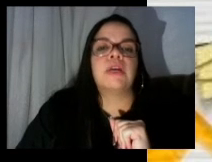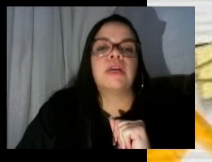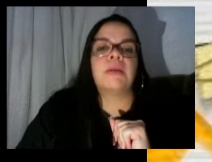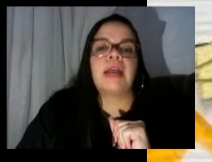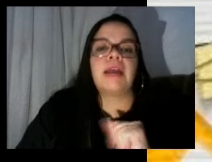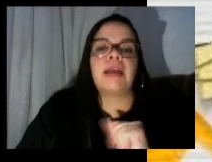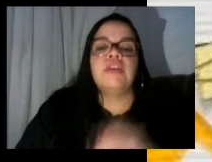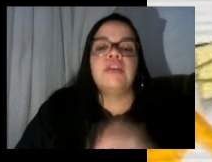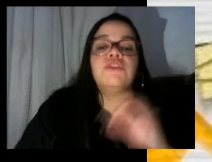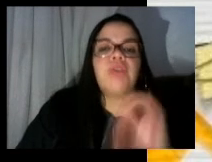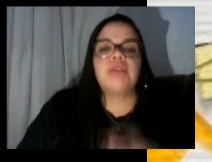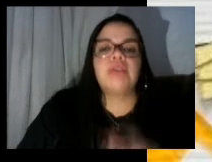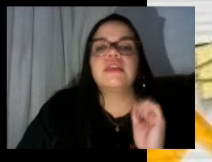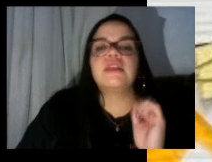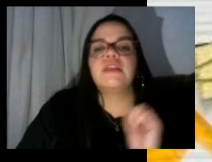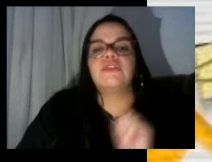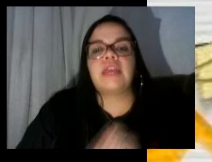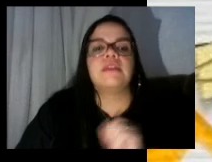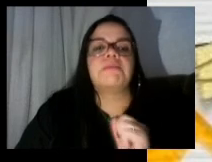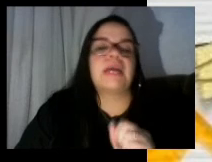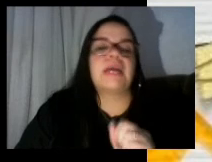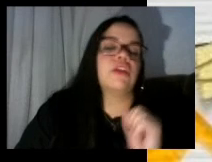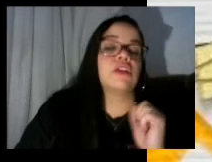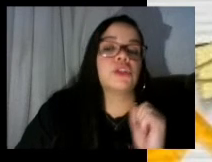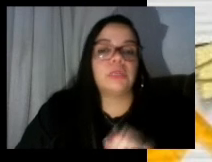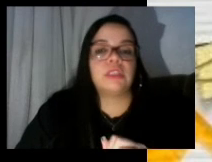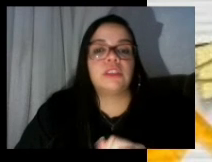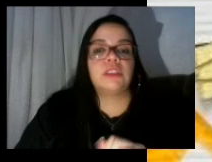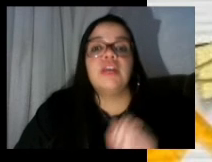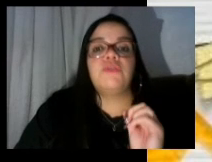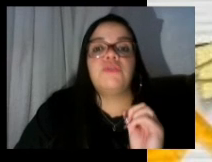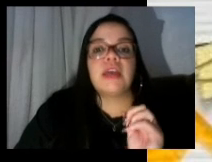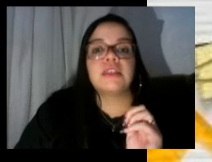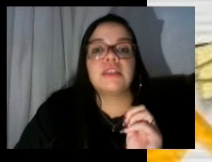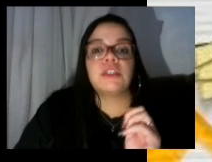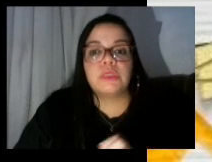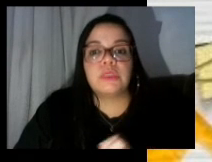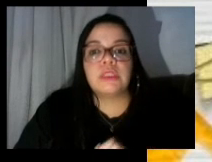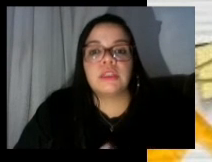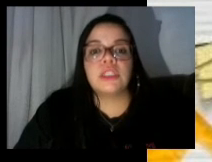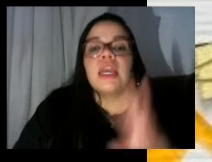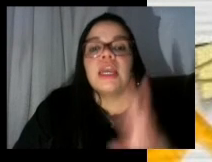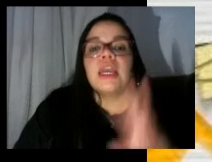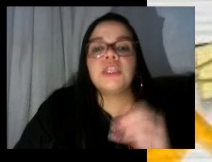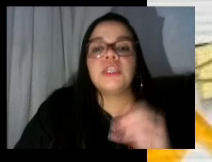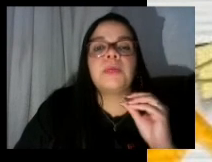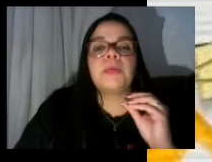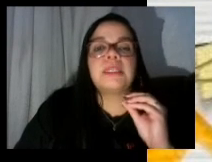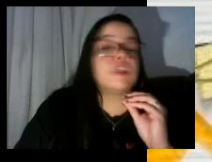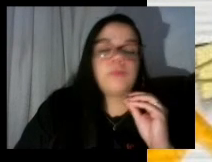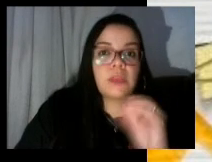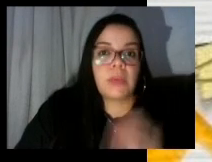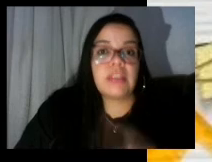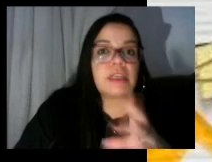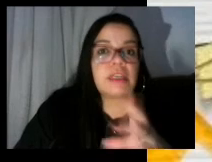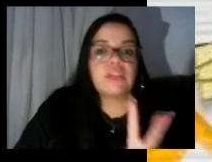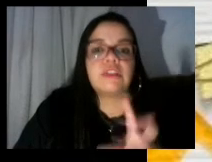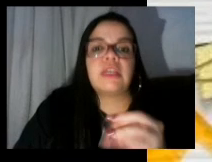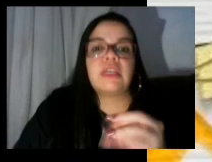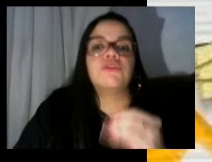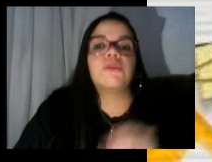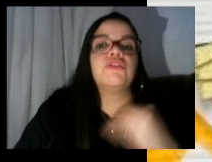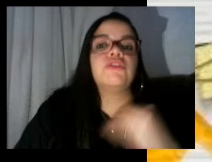nosso vocabulário, diversos ingredientes e pratos das nossas comidas, diversas músicas, especialmente